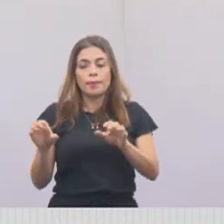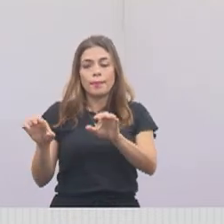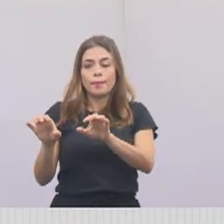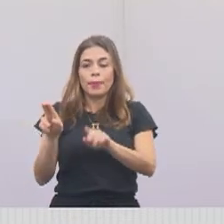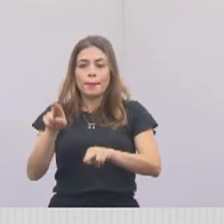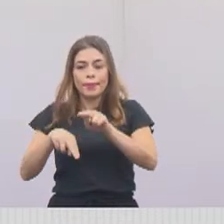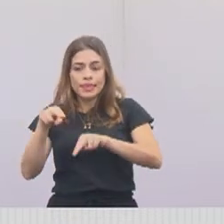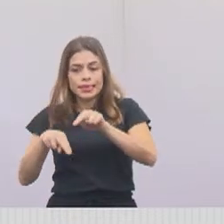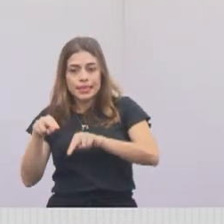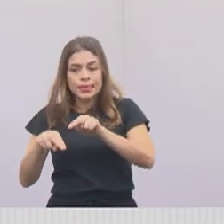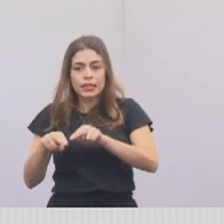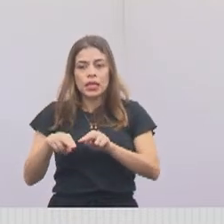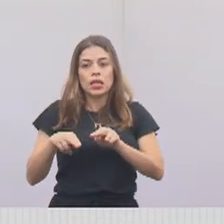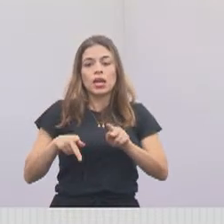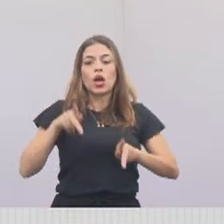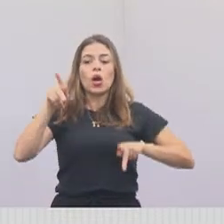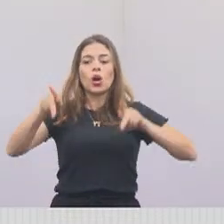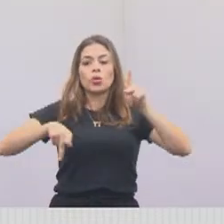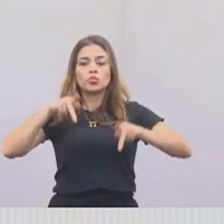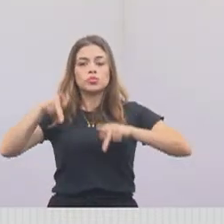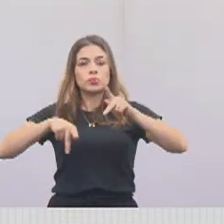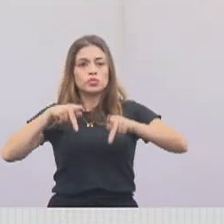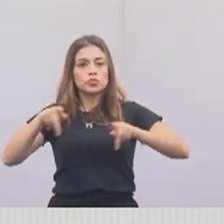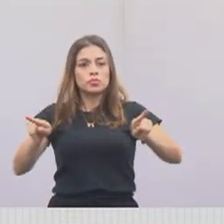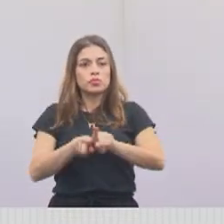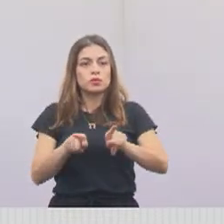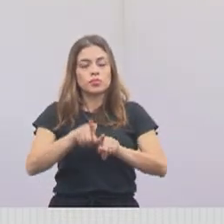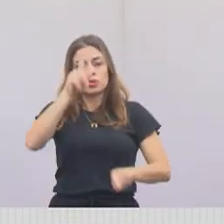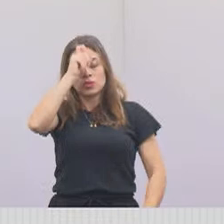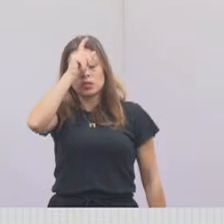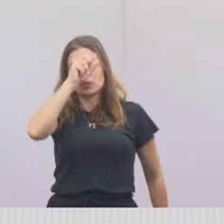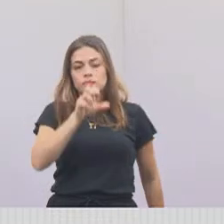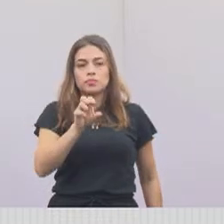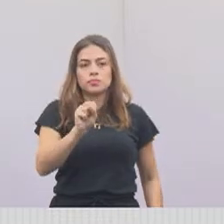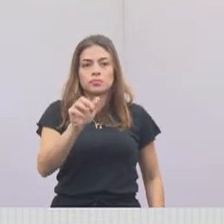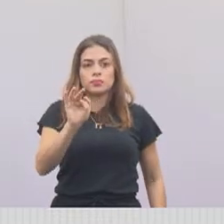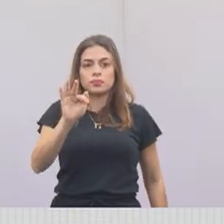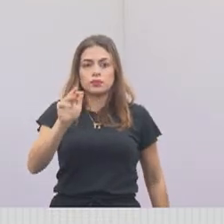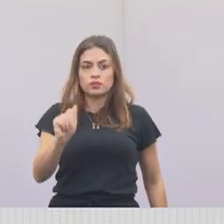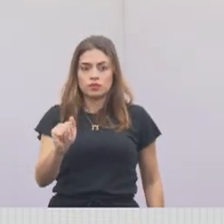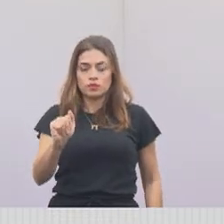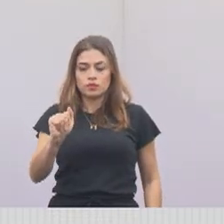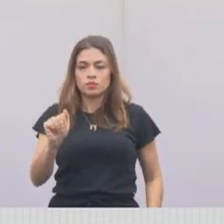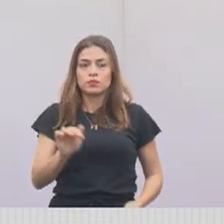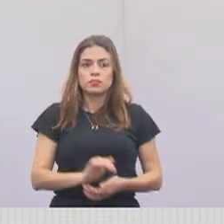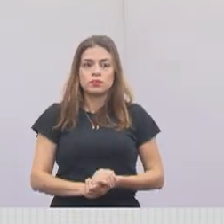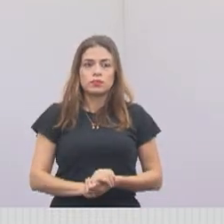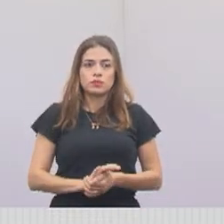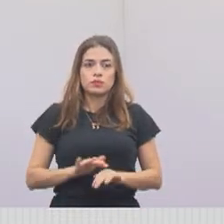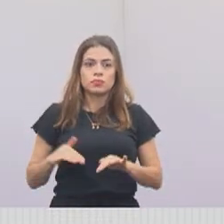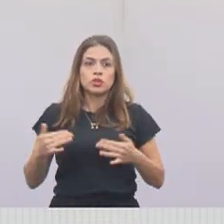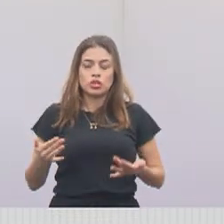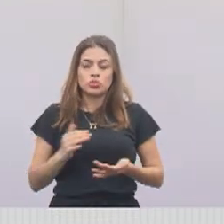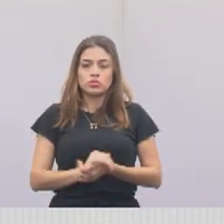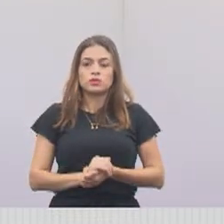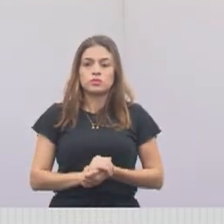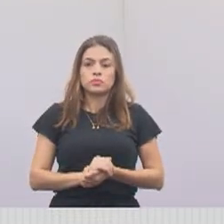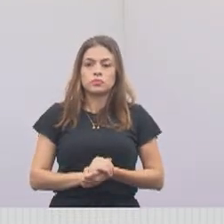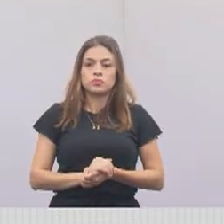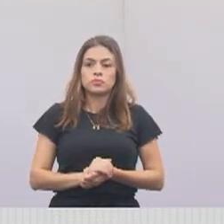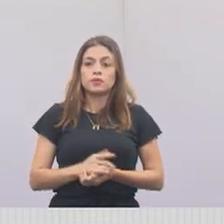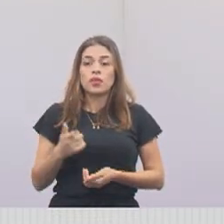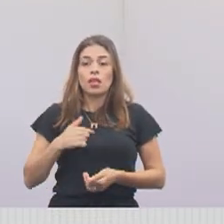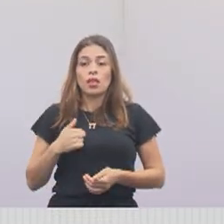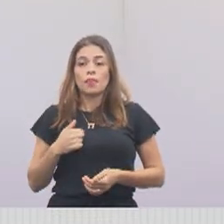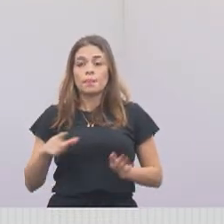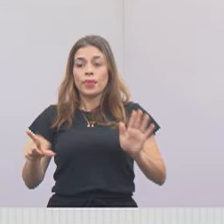com o Hospital São Francisco. E esses eventos estão acontecendo no shopping. A lei de minha